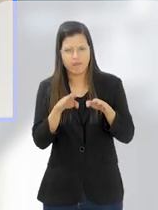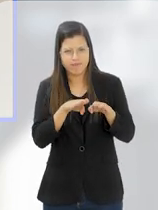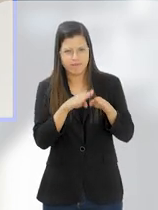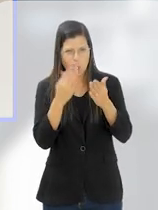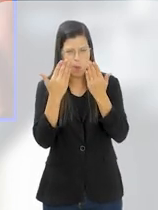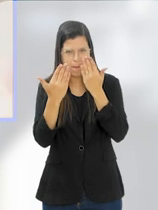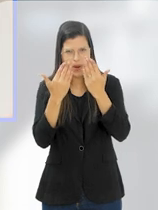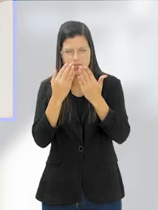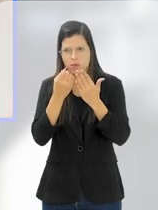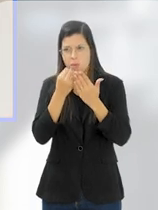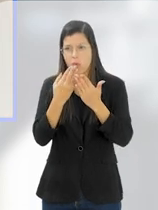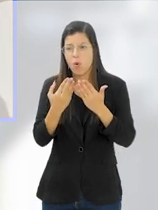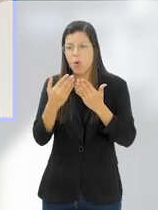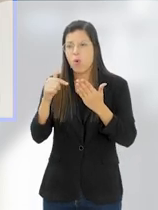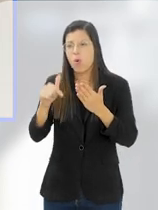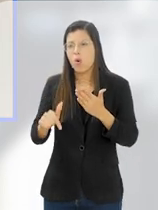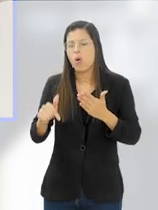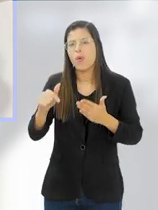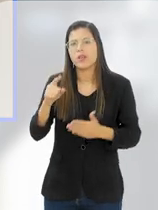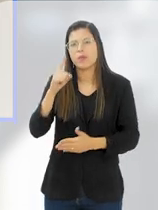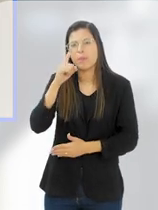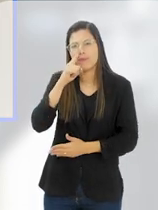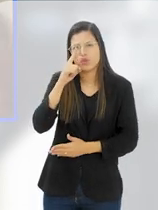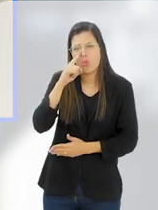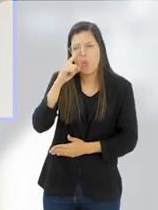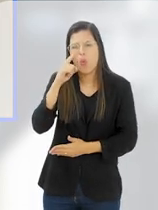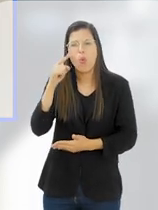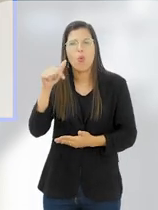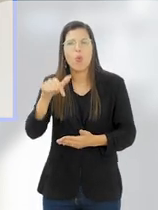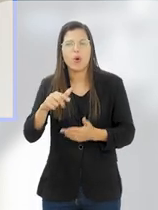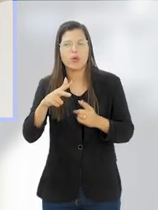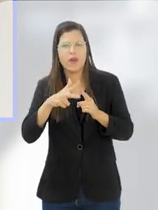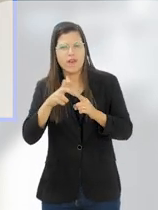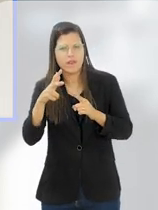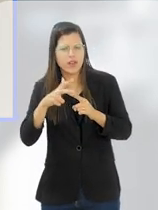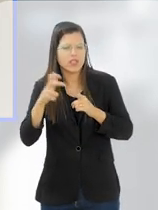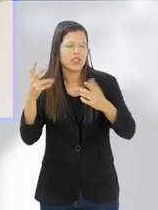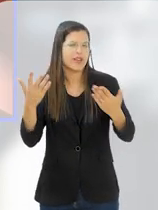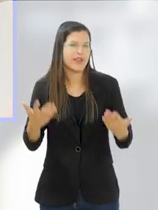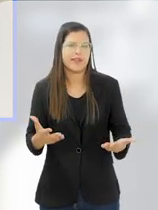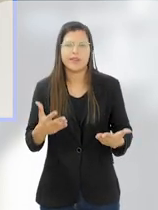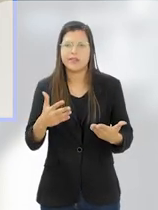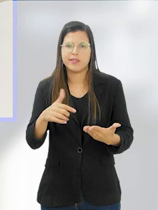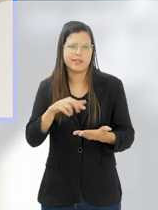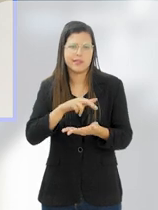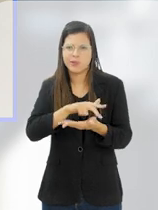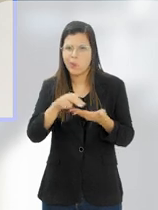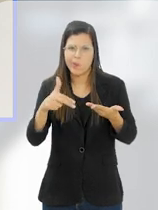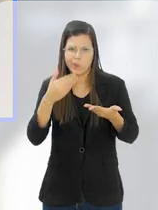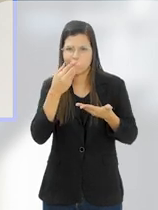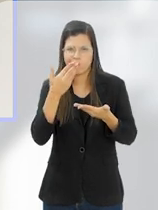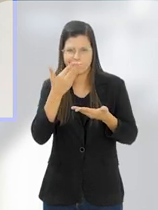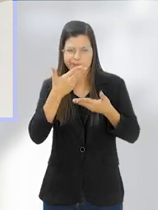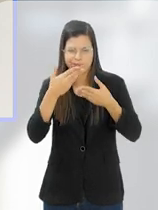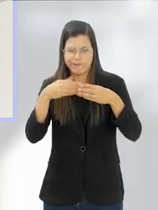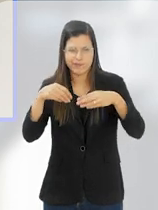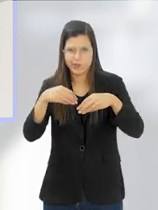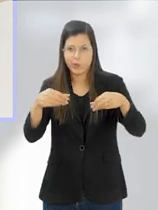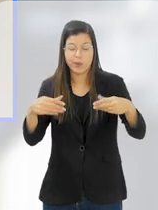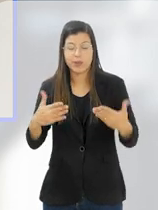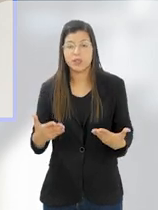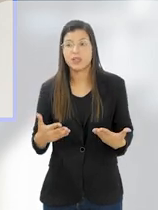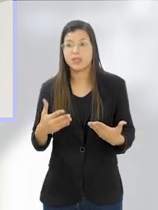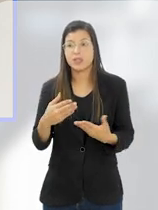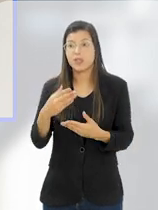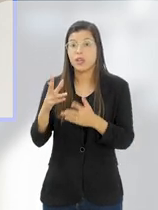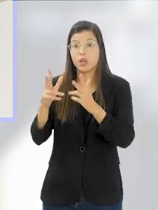os produtos ultraprocessados, né, os biscoitos, salgadinhos, refrigerantes, suquinhos de caixinha e sobremesas adoçadas, etc., com as